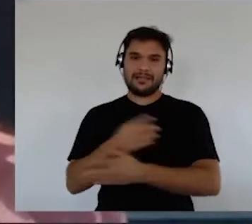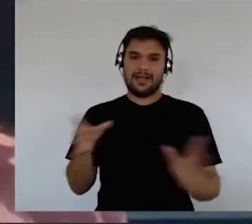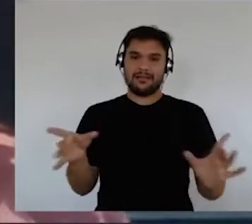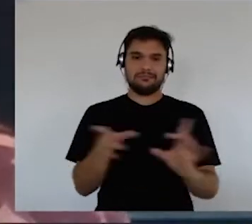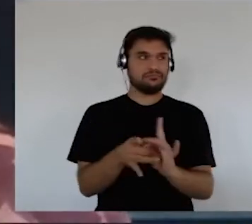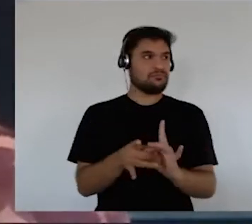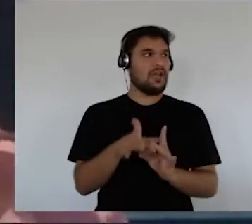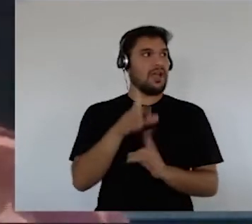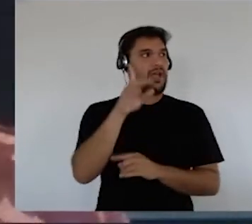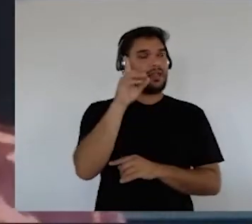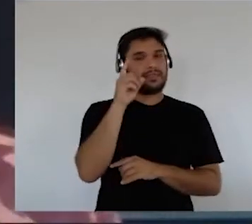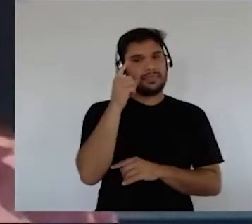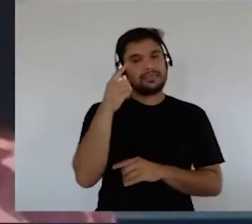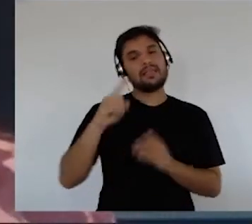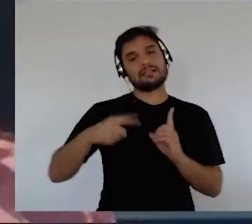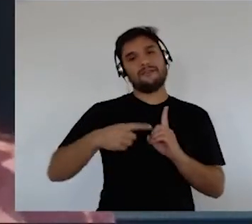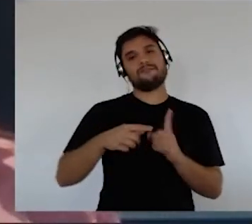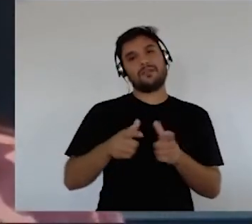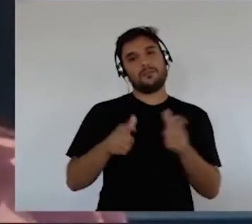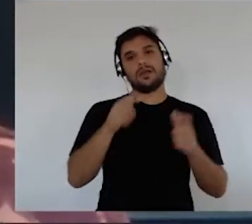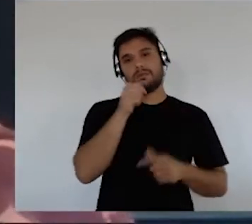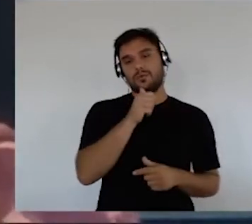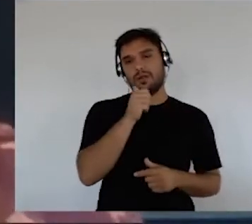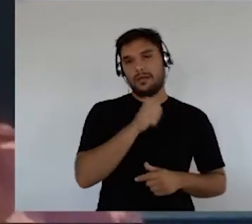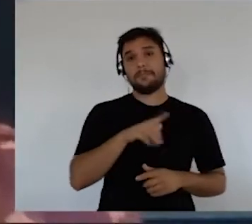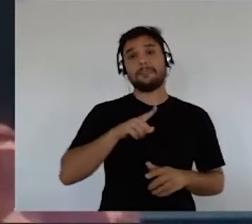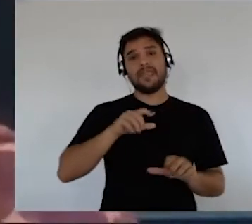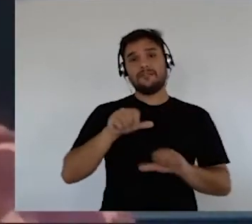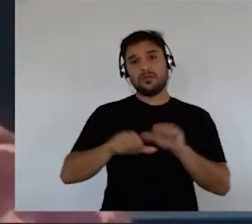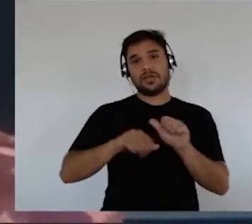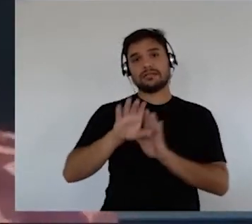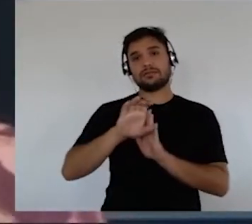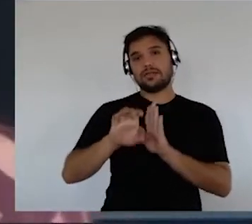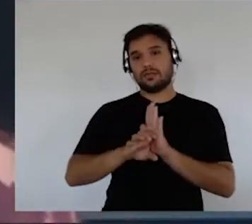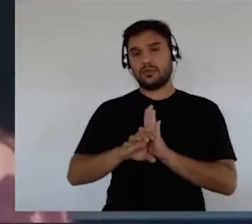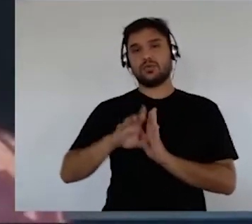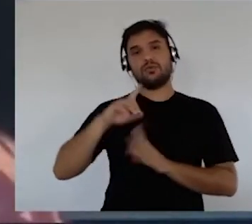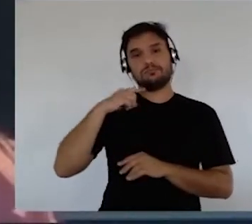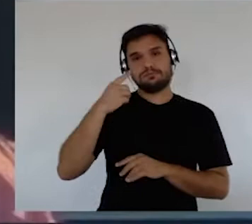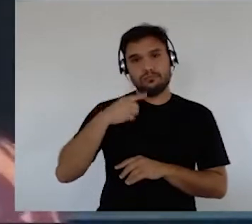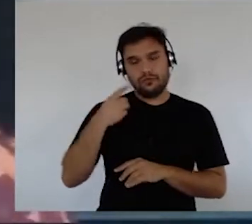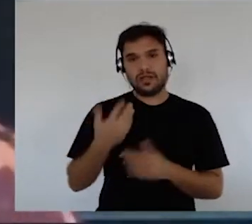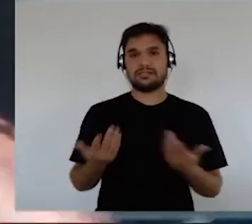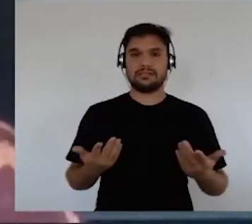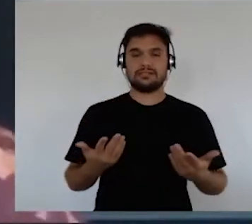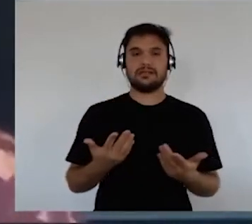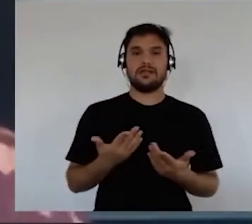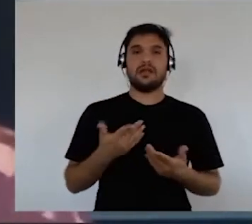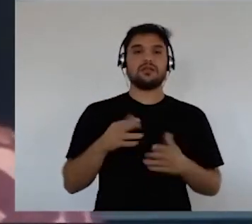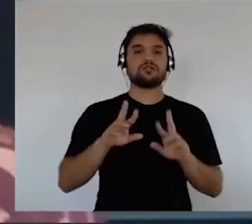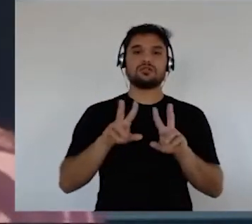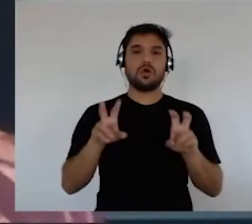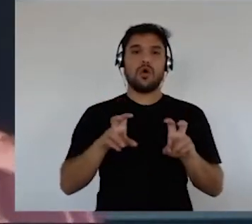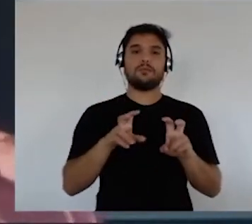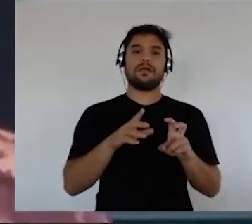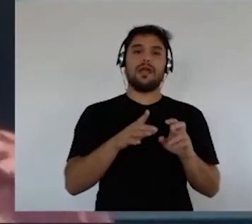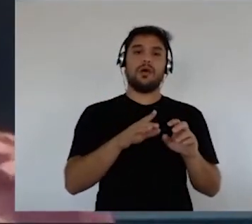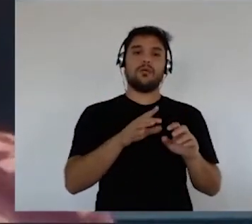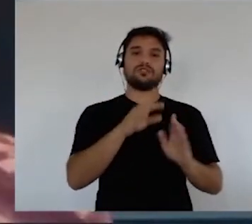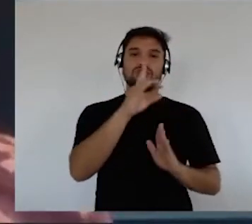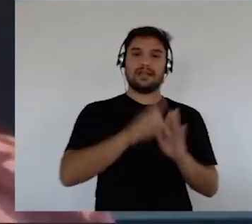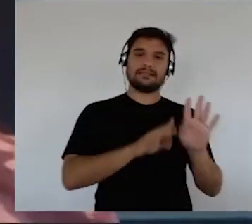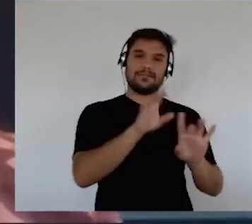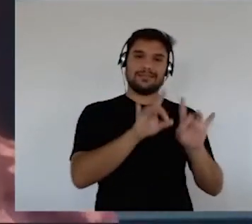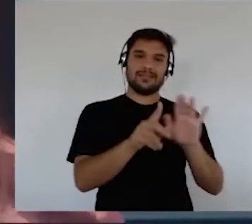para muitas mulheres. A gente teve uma alteração no Estatuto da Advocacia com prerrogativas para a mulher no exercício da